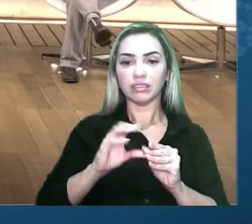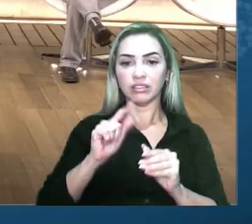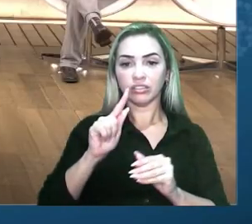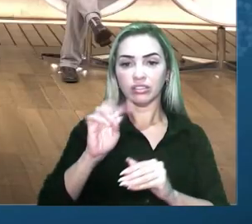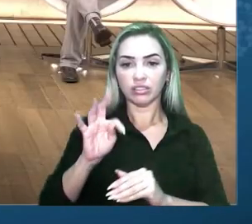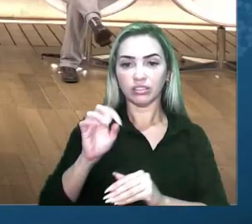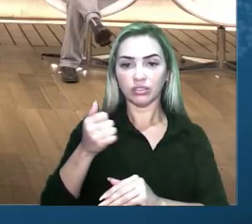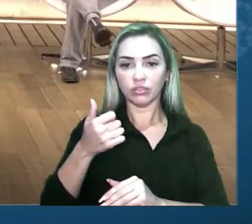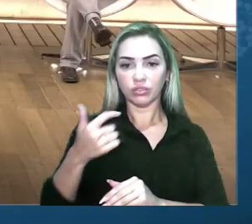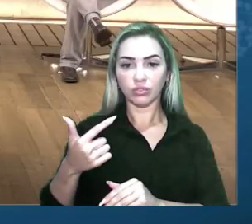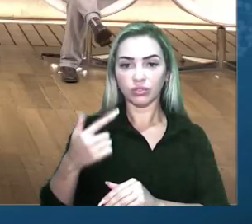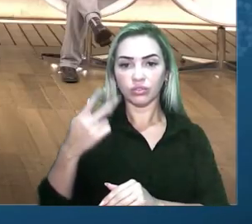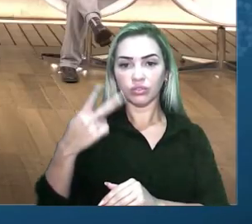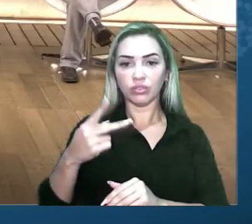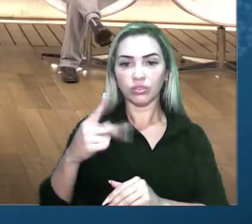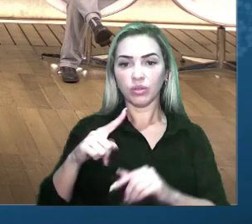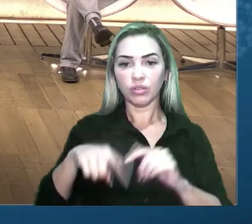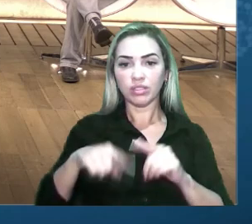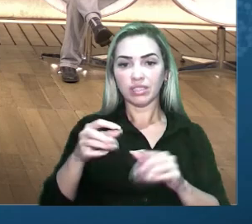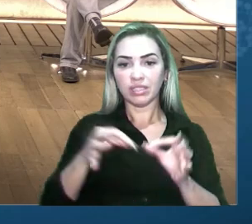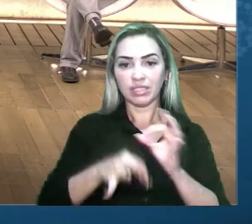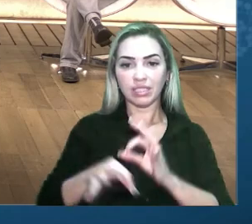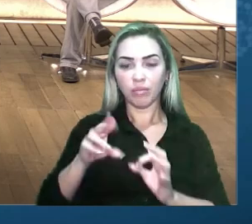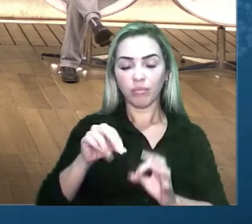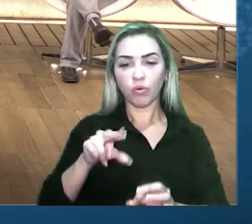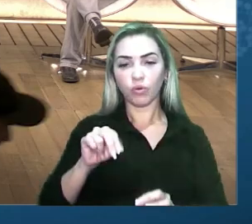em células mononucleares.